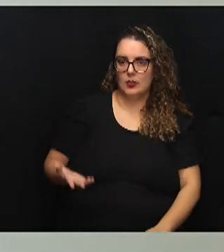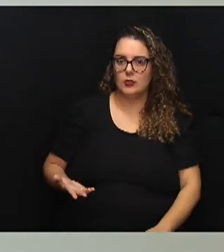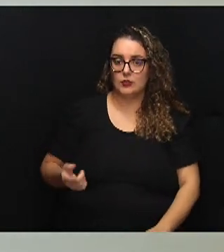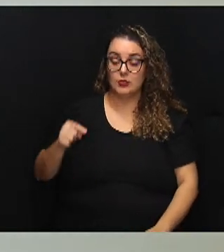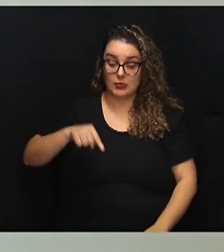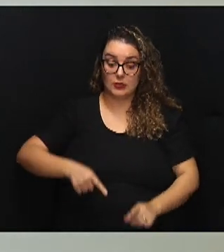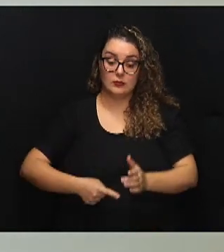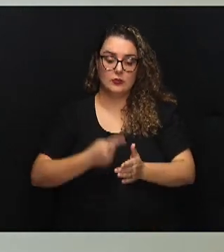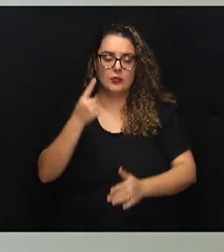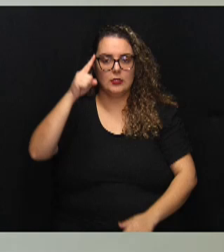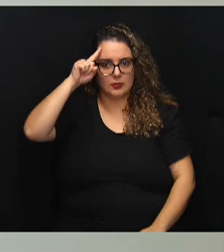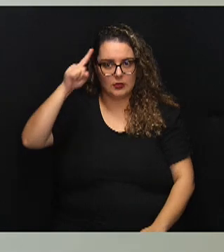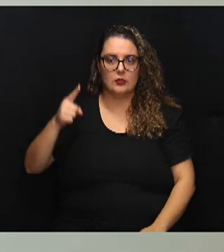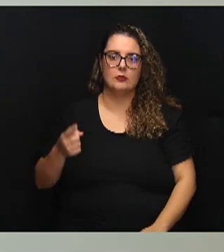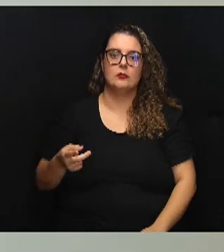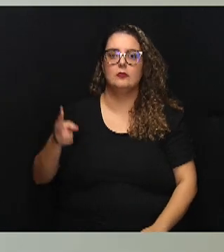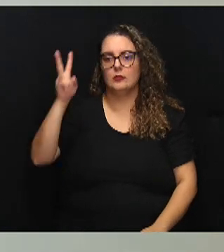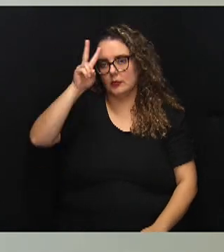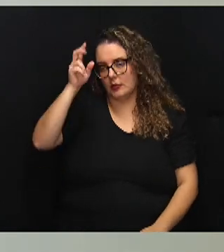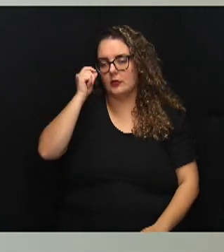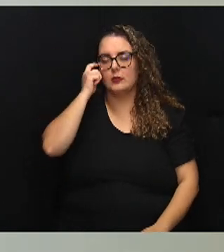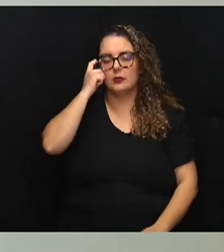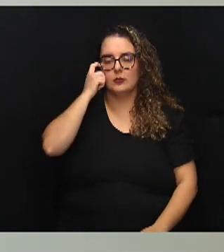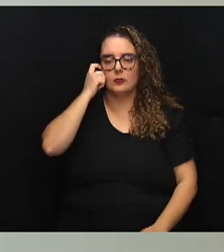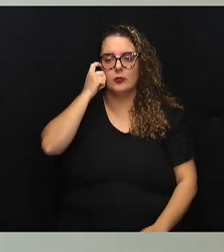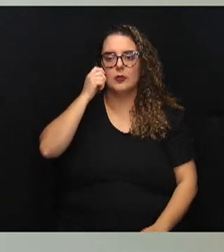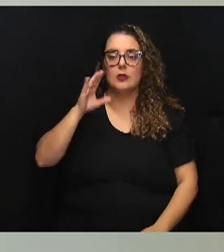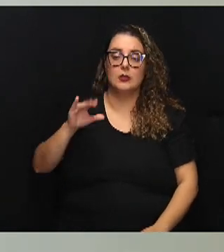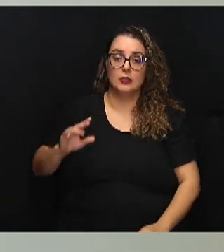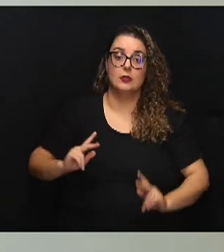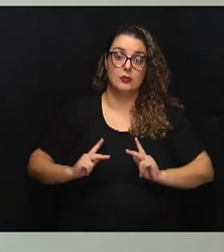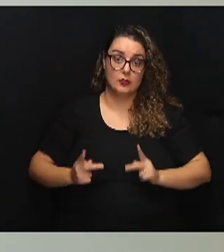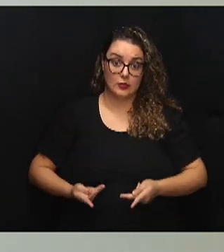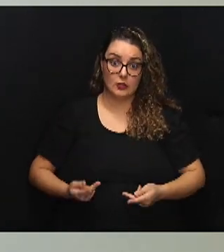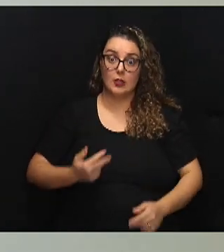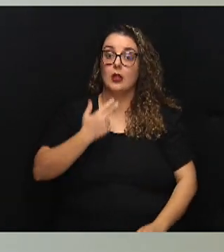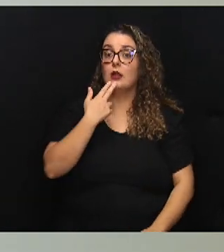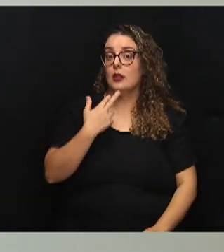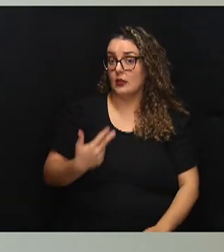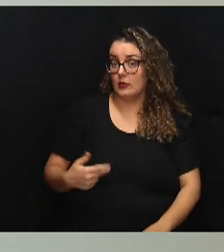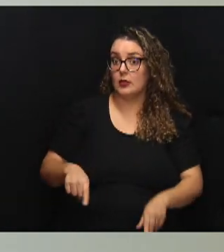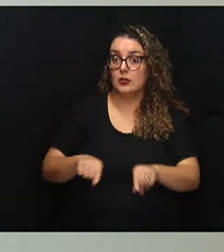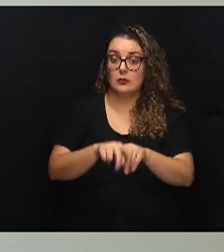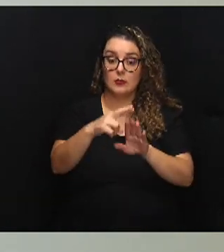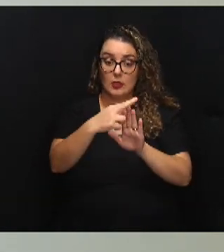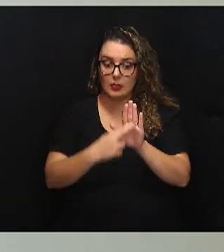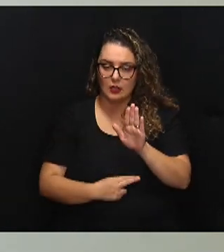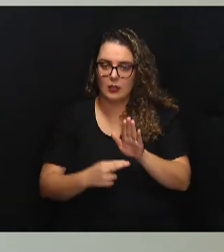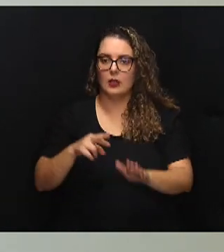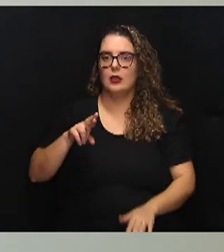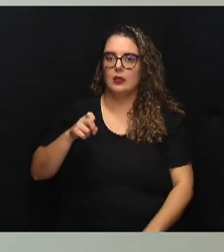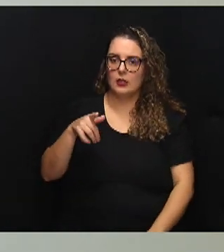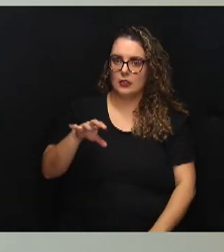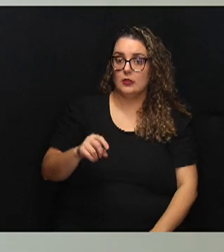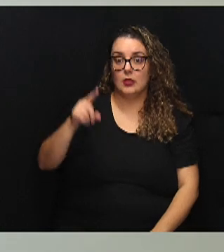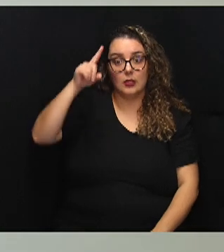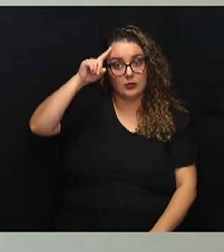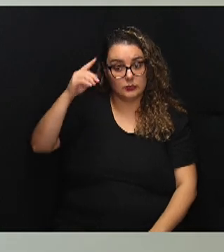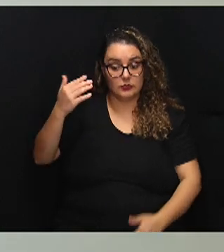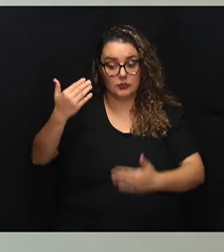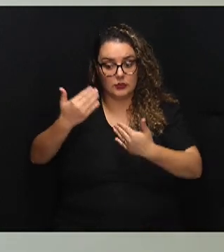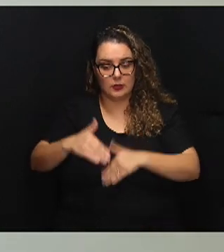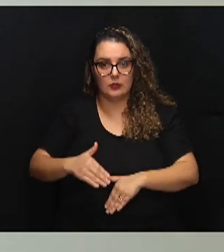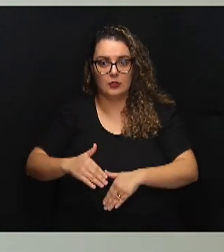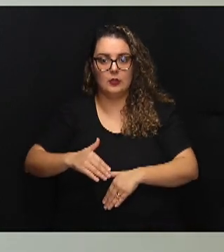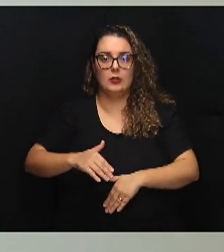sempre bom lembrar que vai trazer também, além da parte das ciências humanas, linguagens e a redação. Então, é um dia de prova que vai demandar